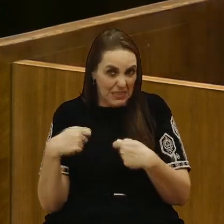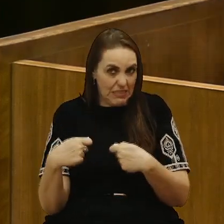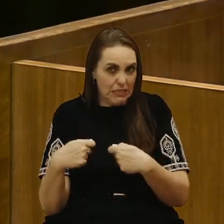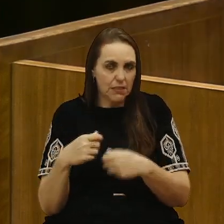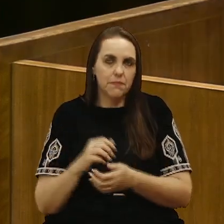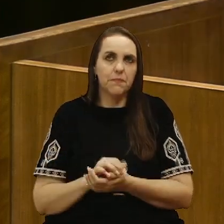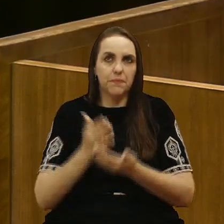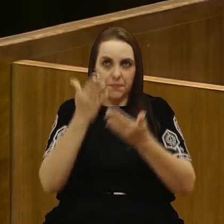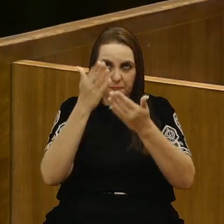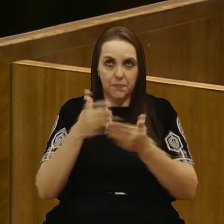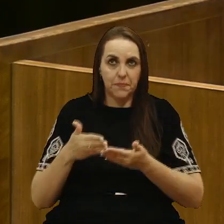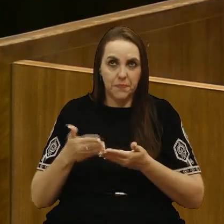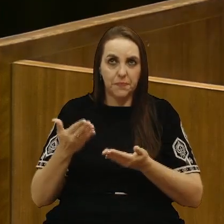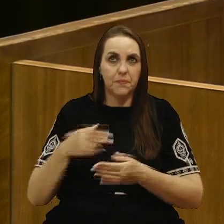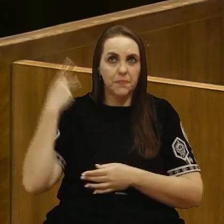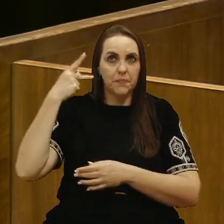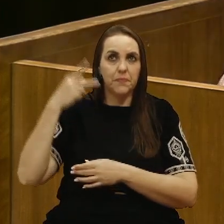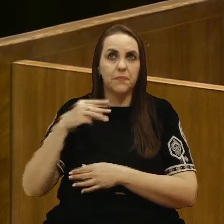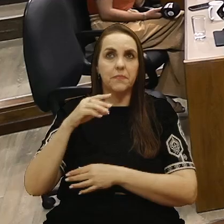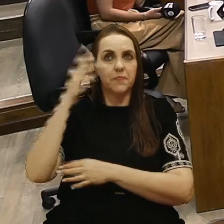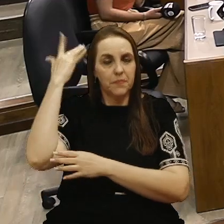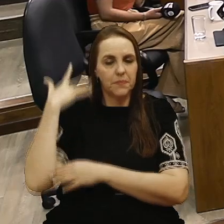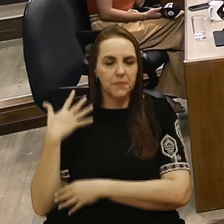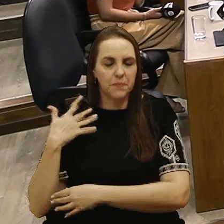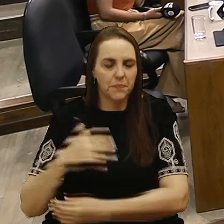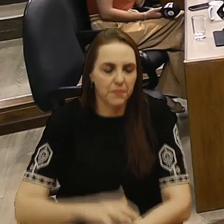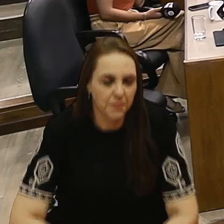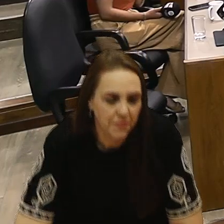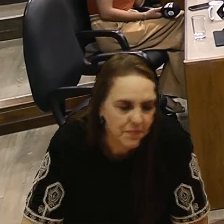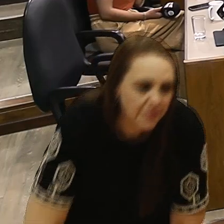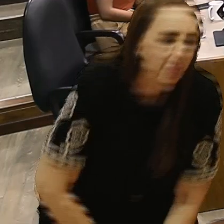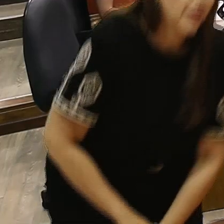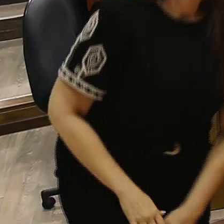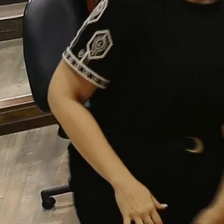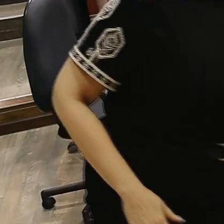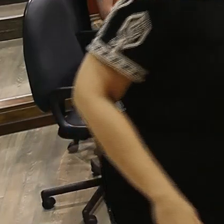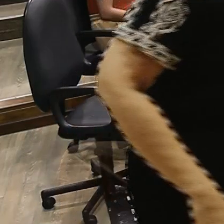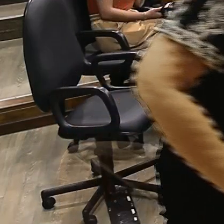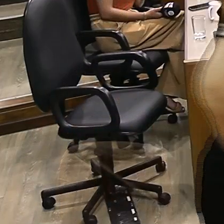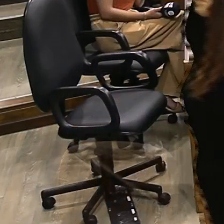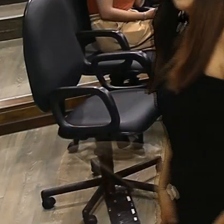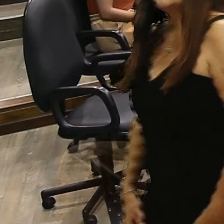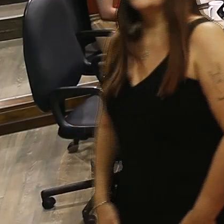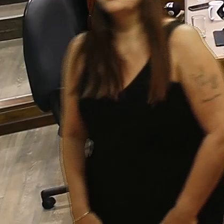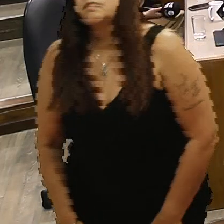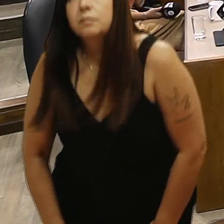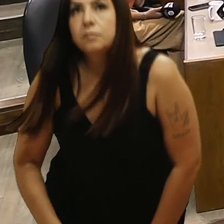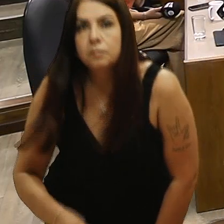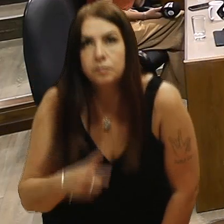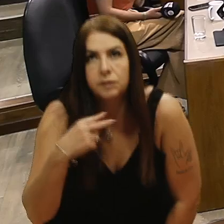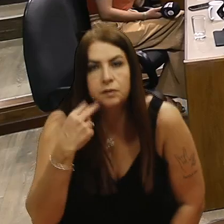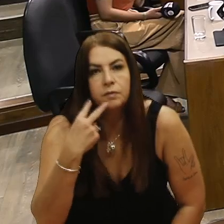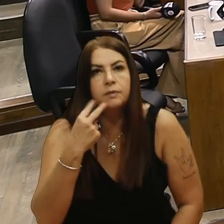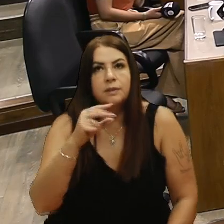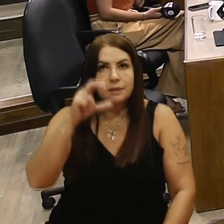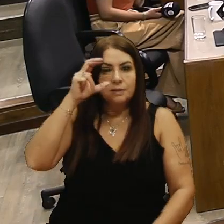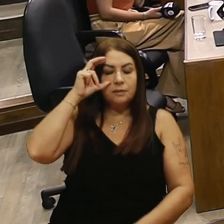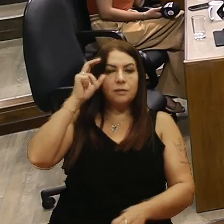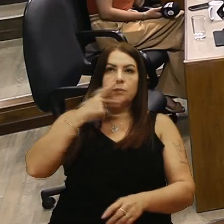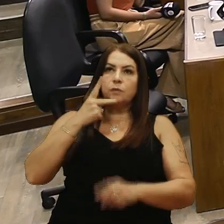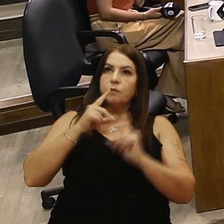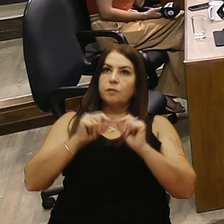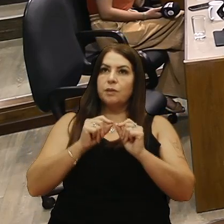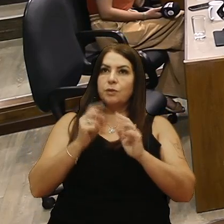Seu à parte, vereadora Daiane. Vereadora Sandra, inclusive, agora falando da questão